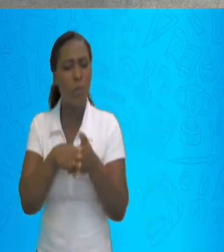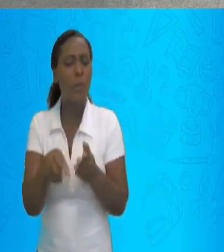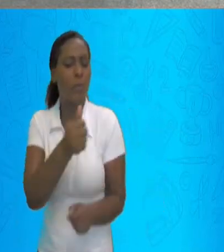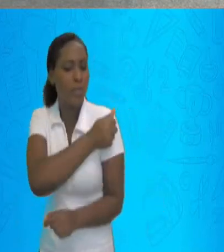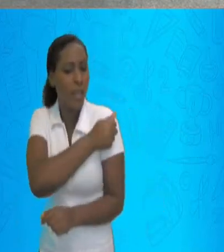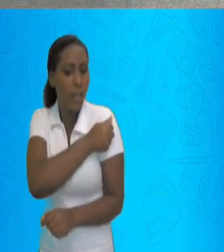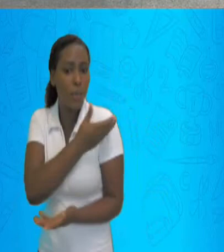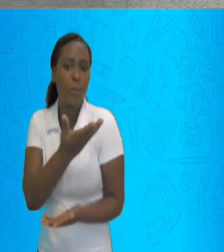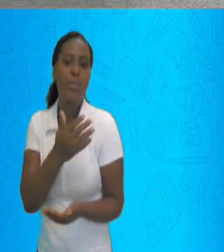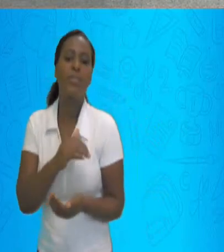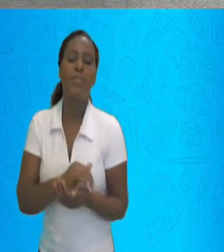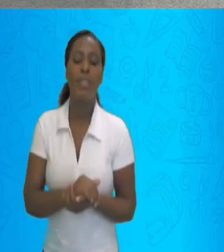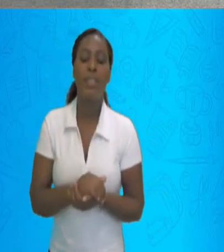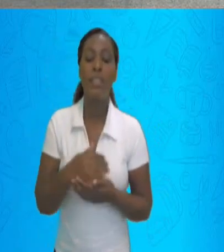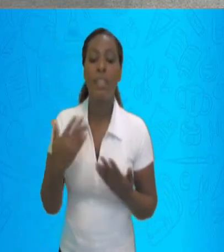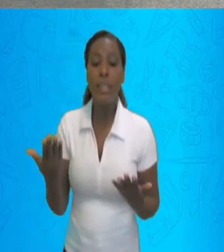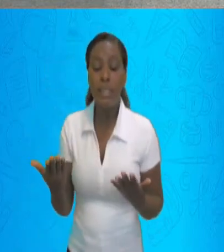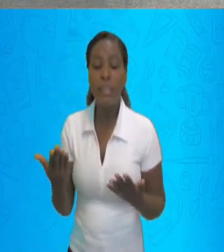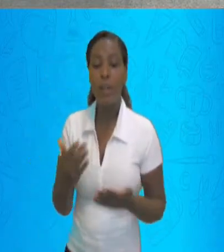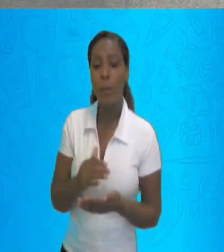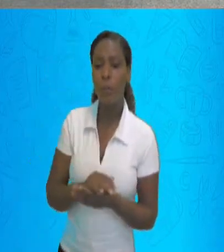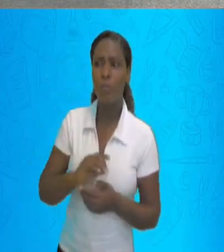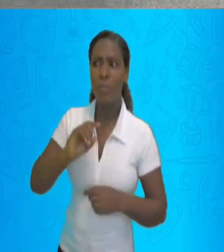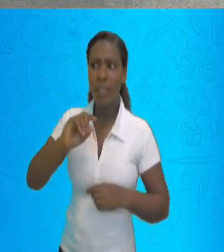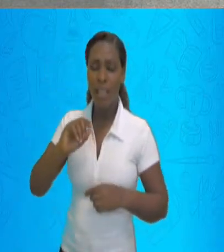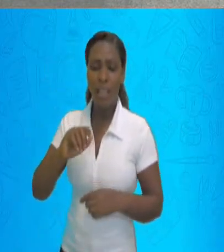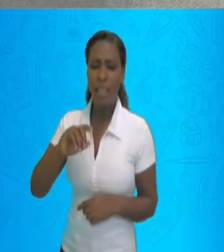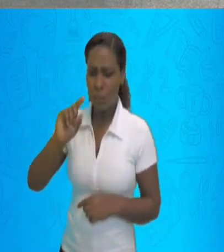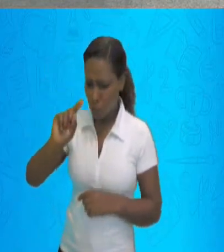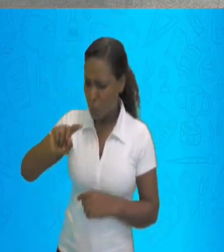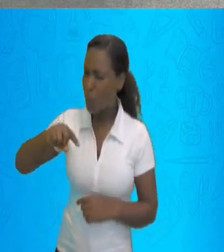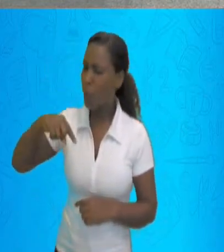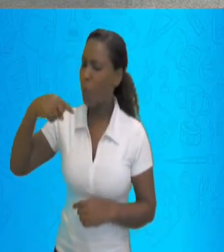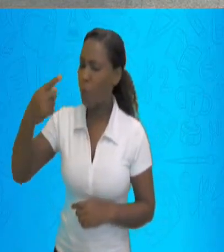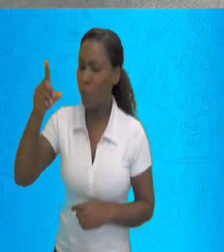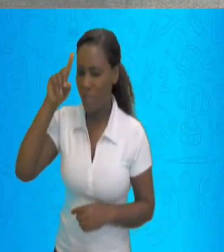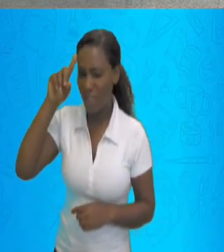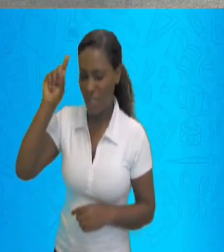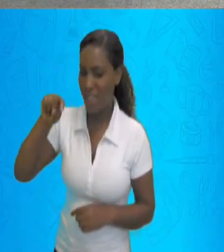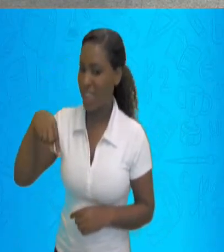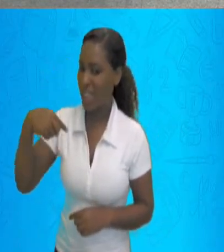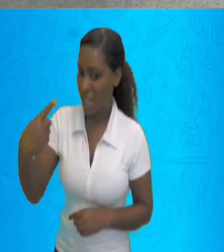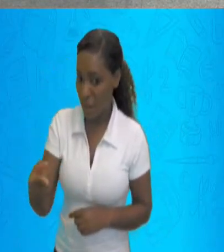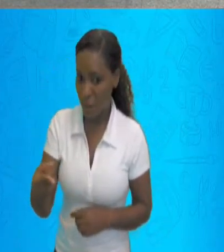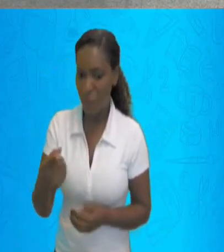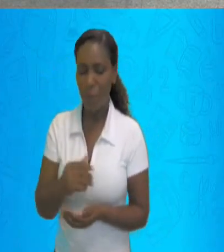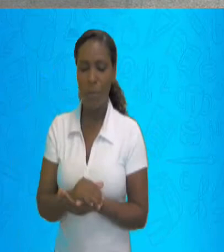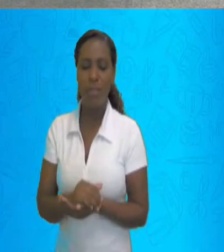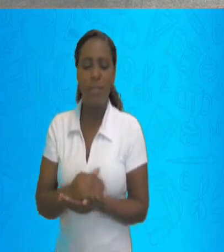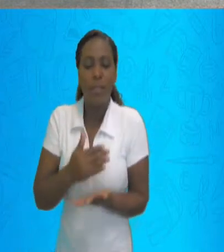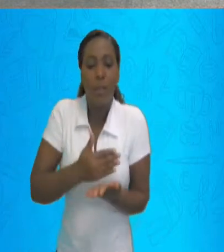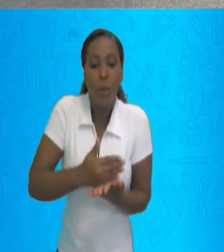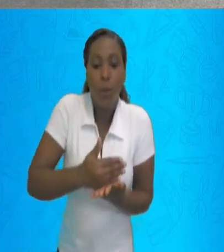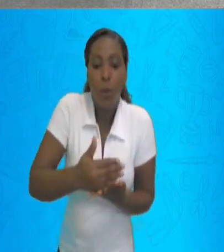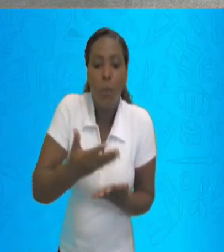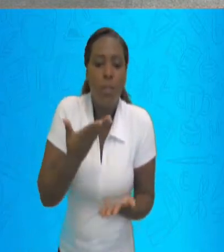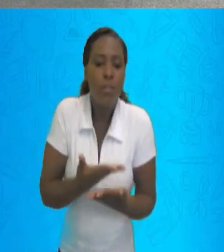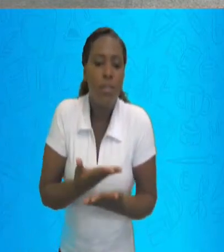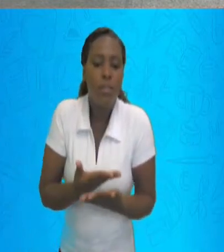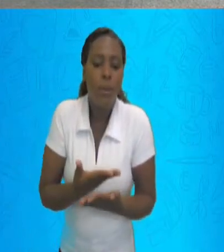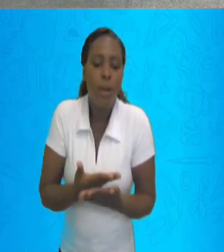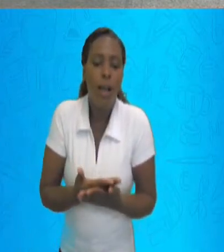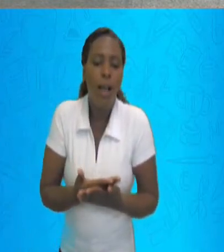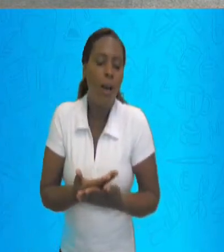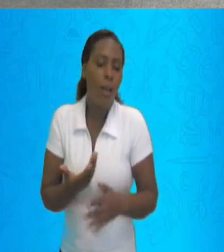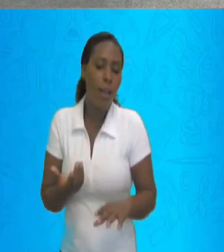assim foram as informações. No dia seguinte, eu iniciei a aula com essa matéria, frações, e aí eu perguntei para